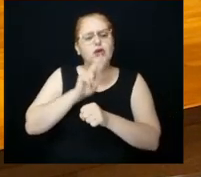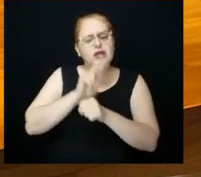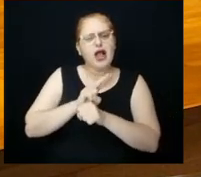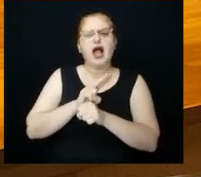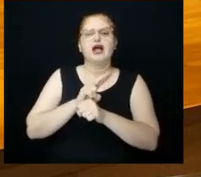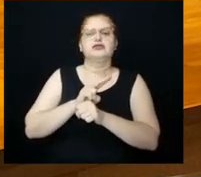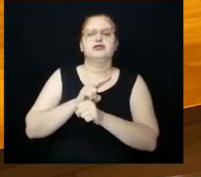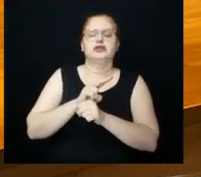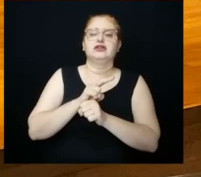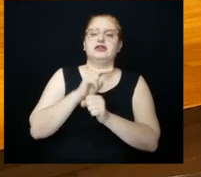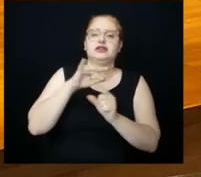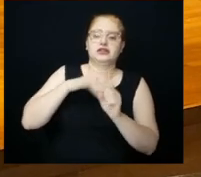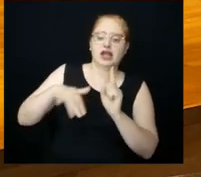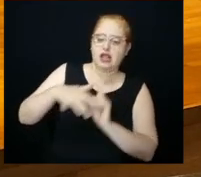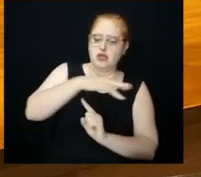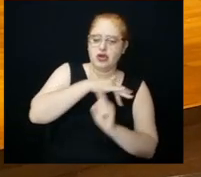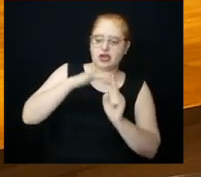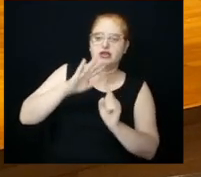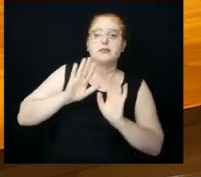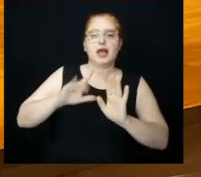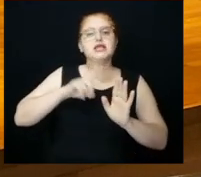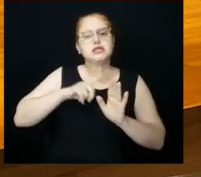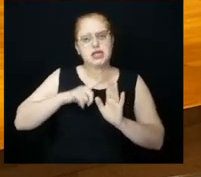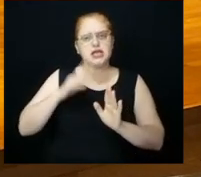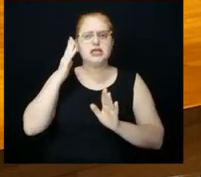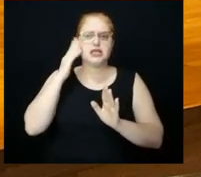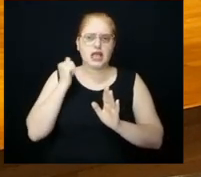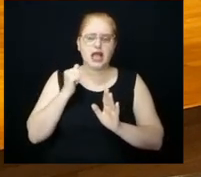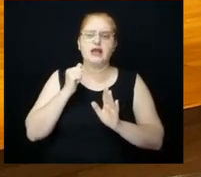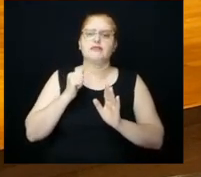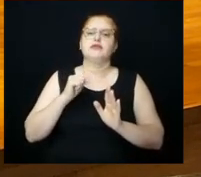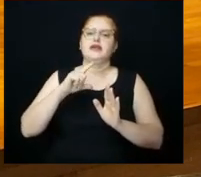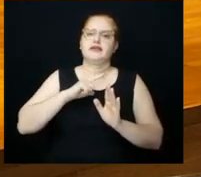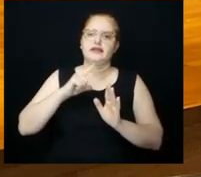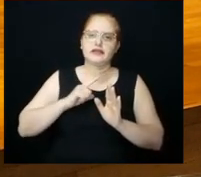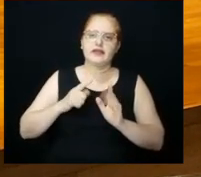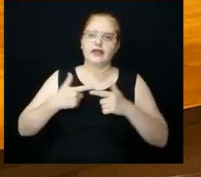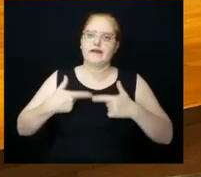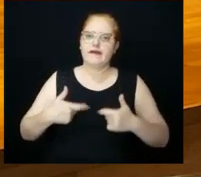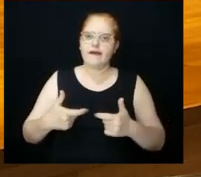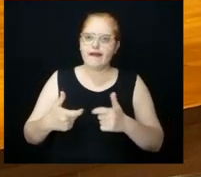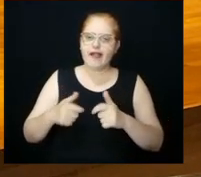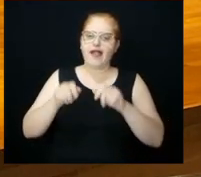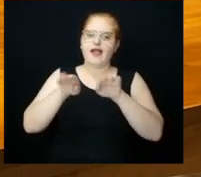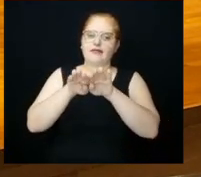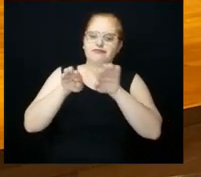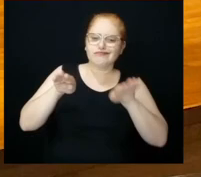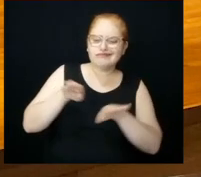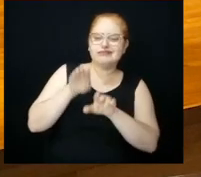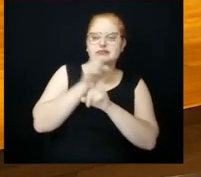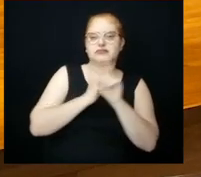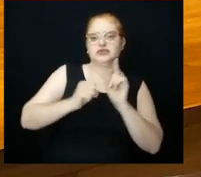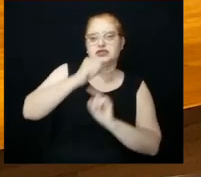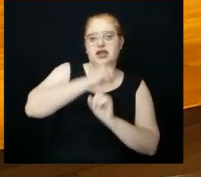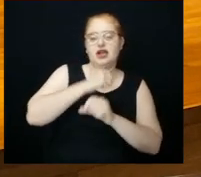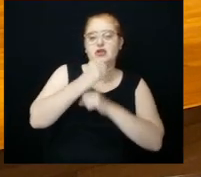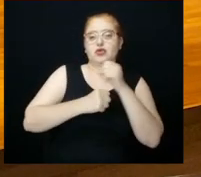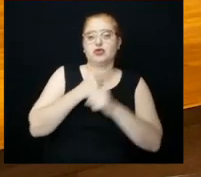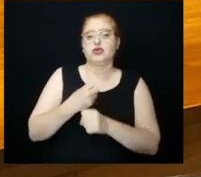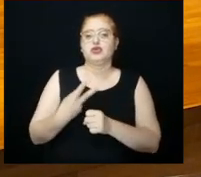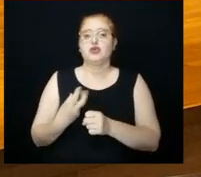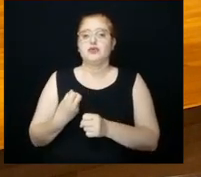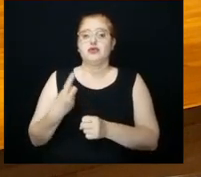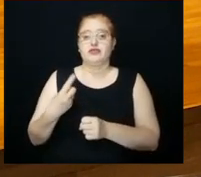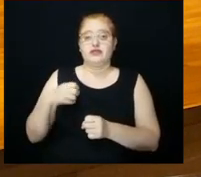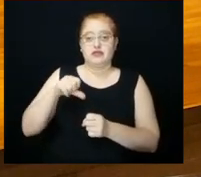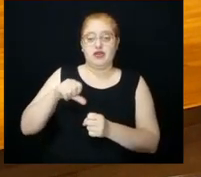que haja também conflito, muita desigualdade social. Em 2019 foi assolado por um ciclone,